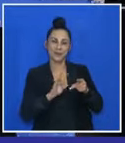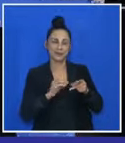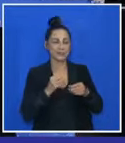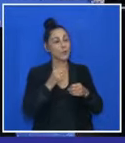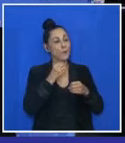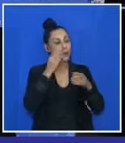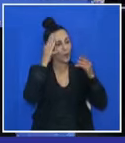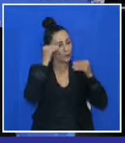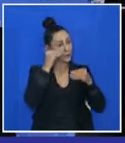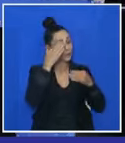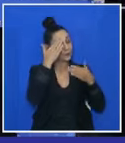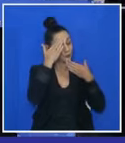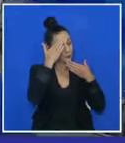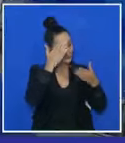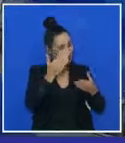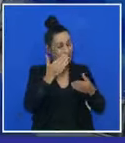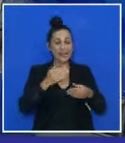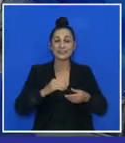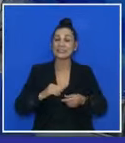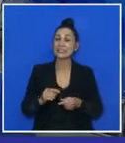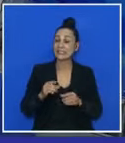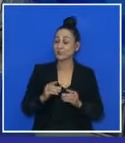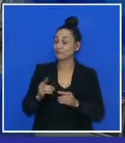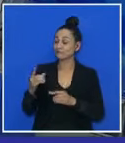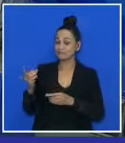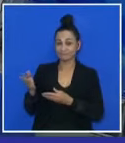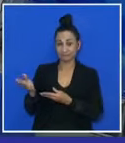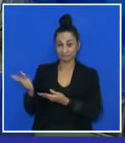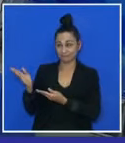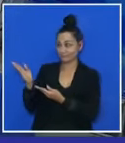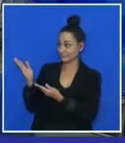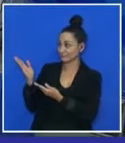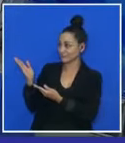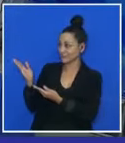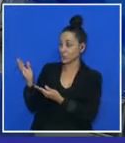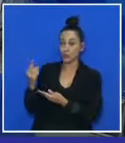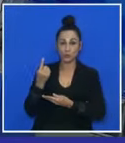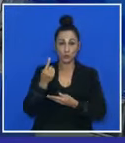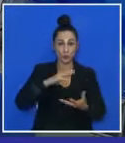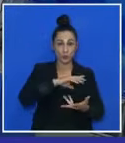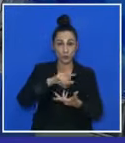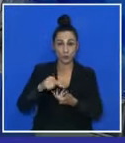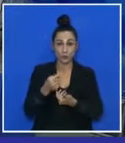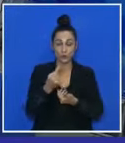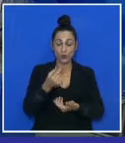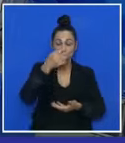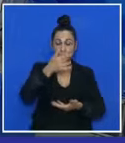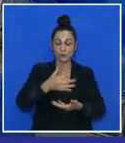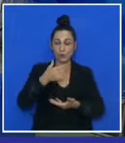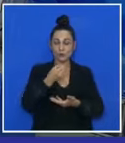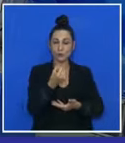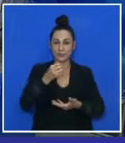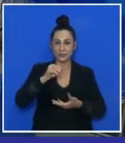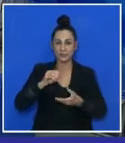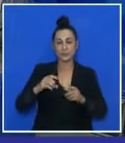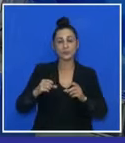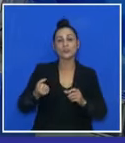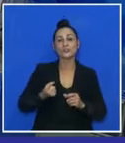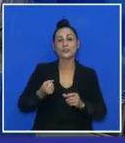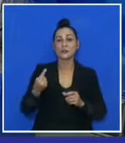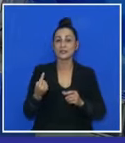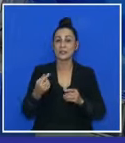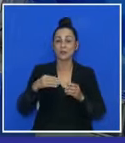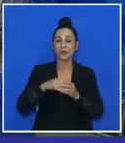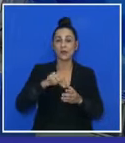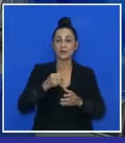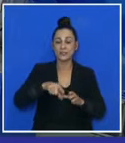Benedetti. Boa noite, muito obrigada. Desse outro lado, o suporte do Globo número 1 foi carregado com 80 bolas numeradas de 01 a